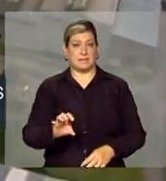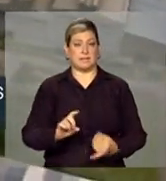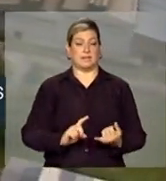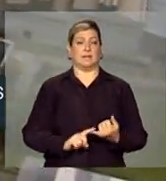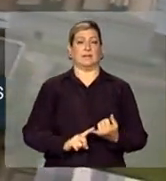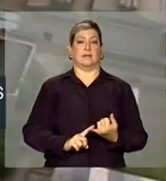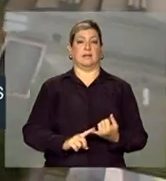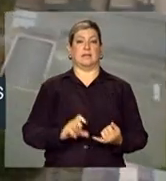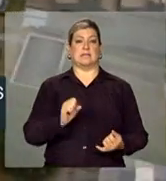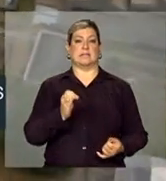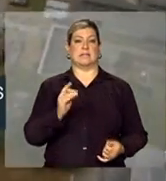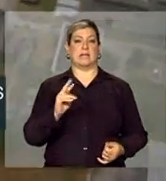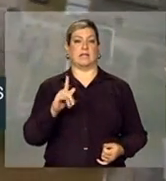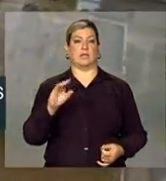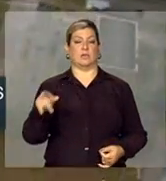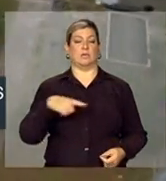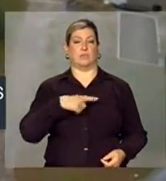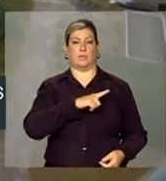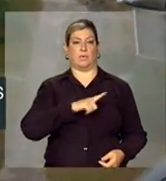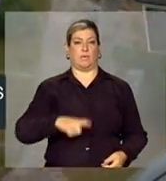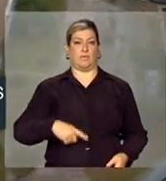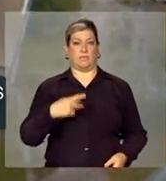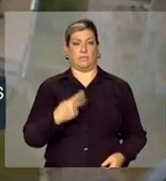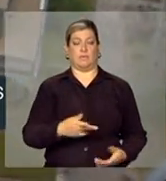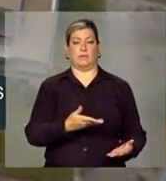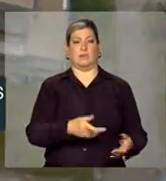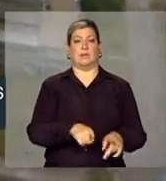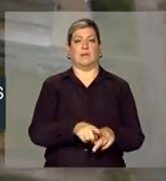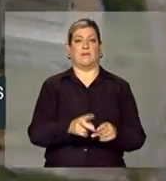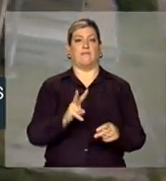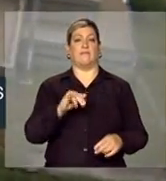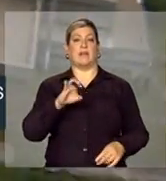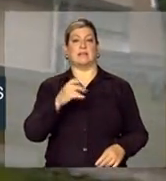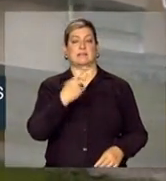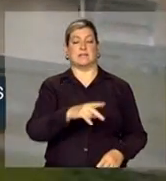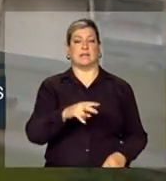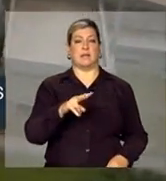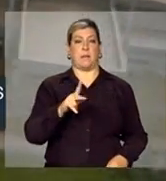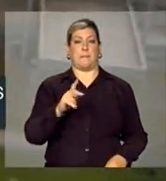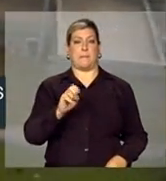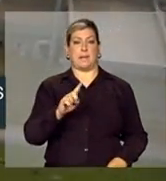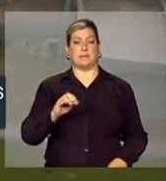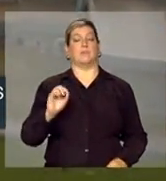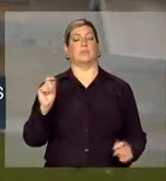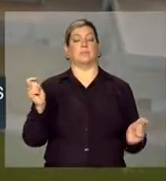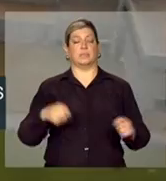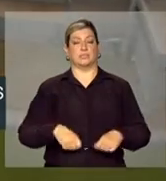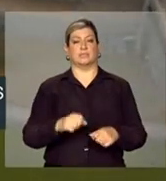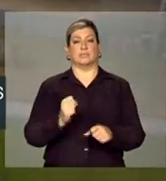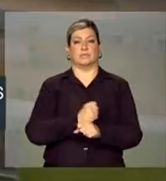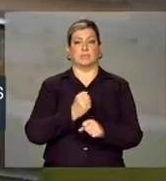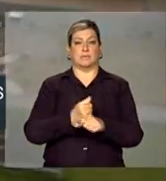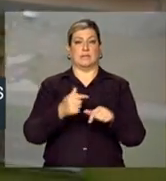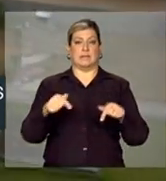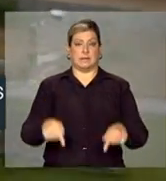com o Sérgio Cabral e com o seu vice Pezão, foi possível construir aqui